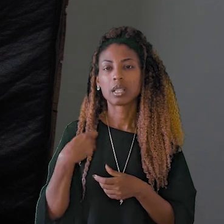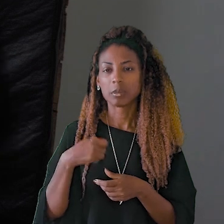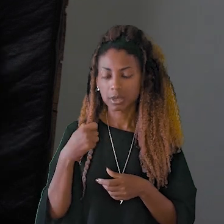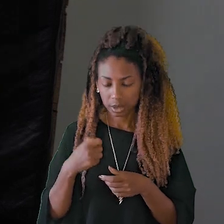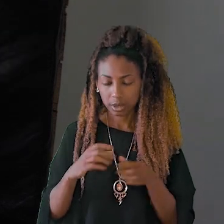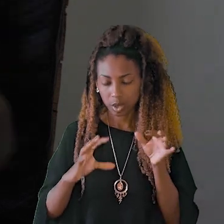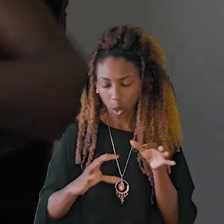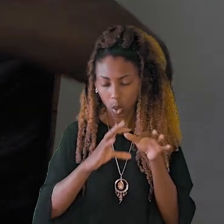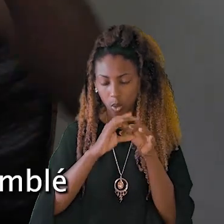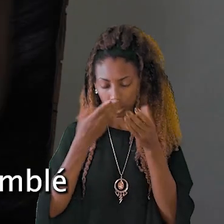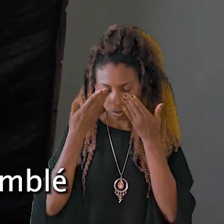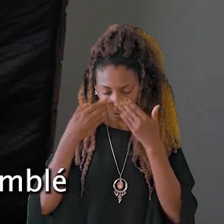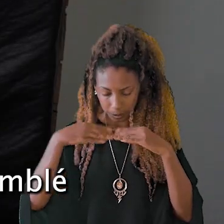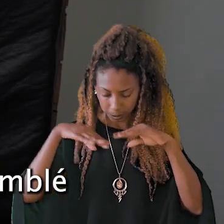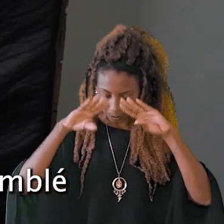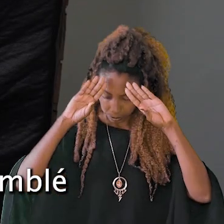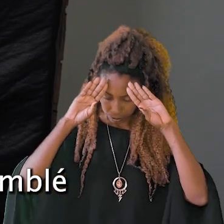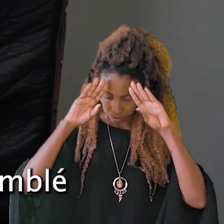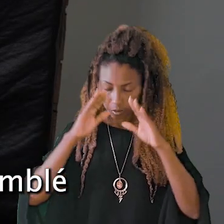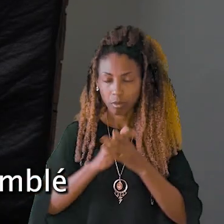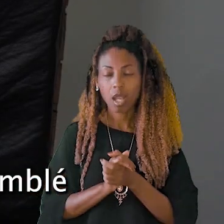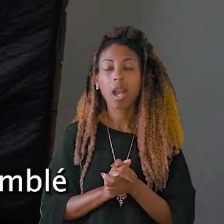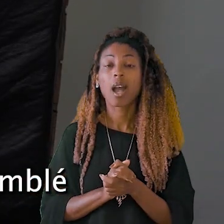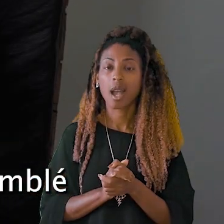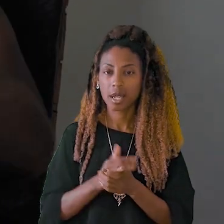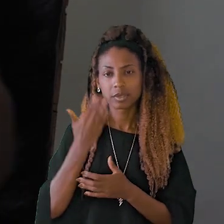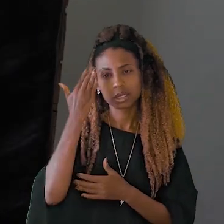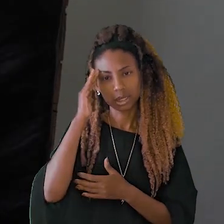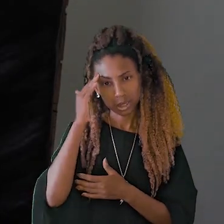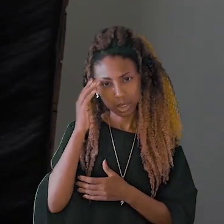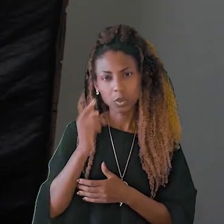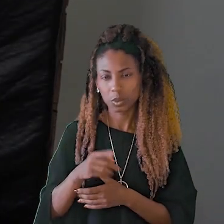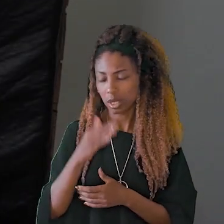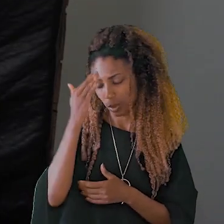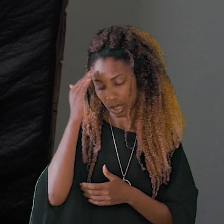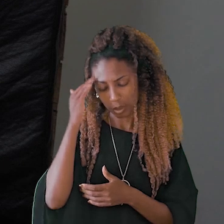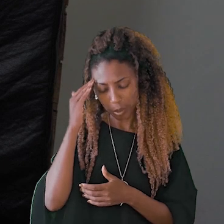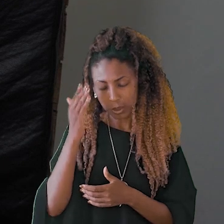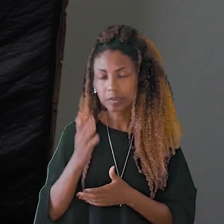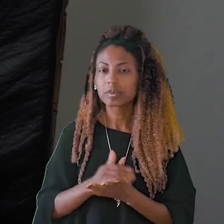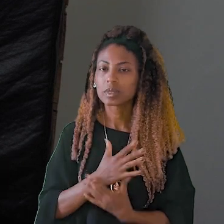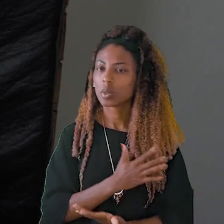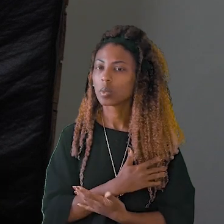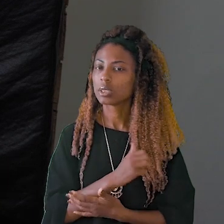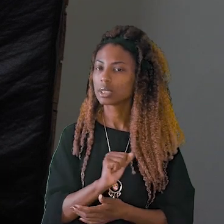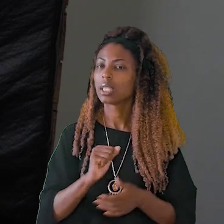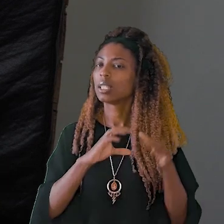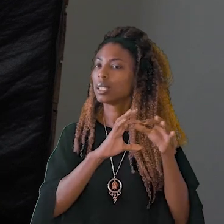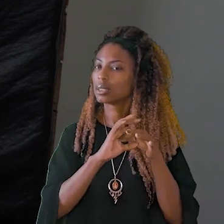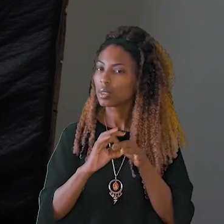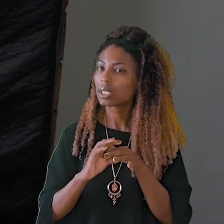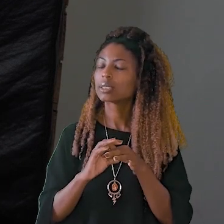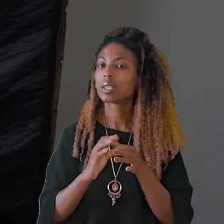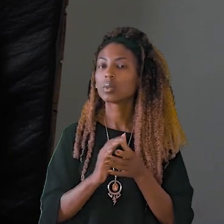meus orixás, assim, pra entender. Foi a época que eu comecei a entender o que era o candomblé, foi aí que eu comecei a entender as minhas conexões com essas